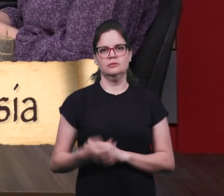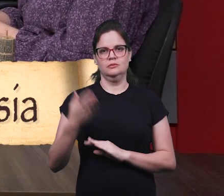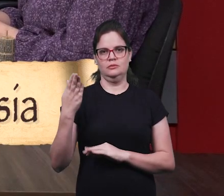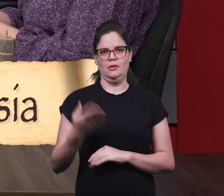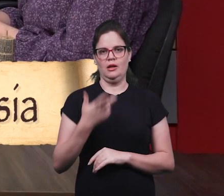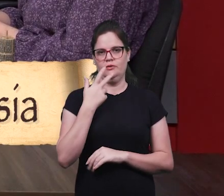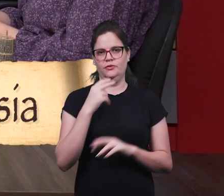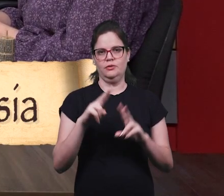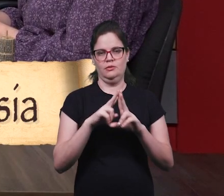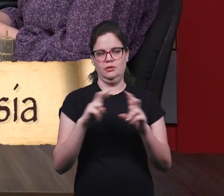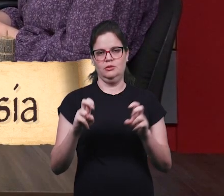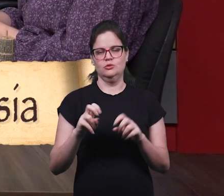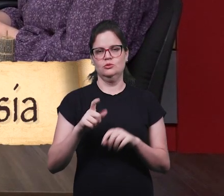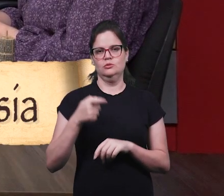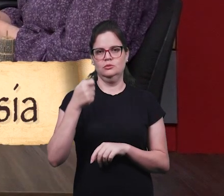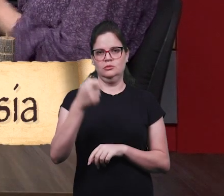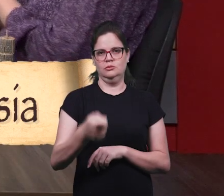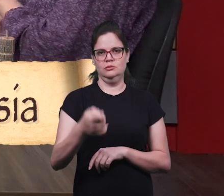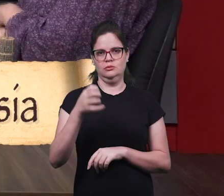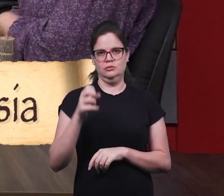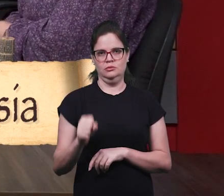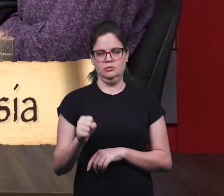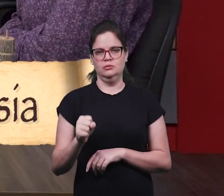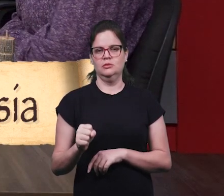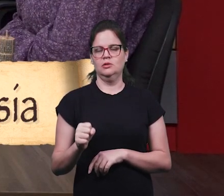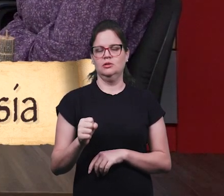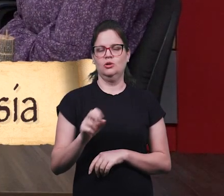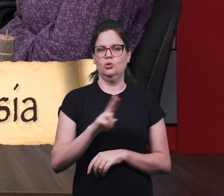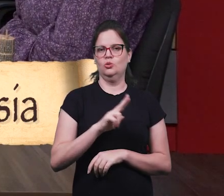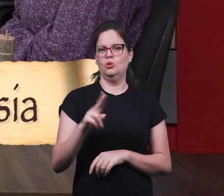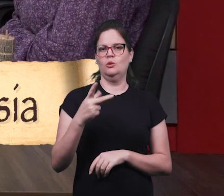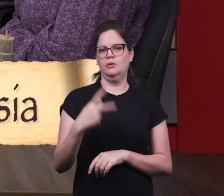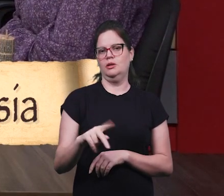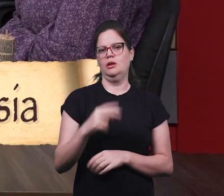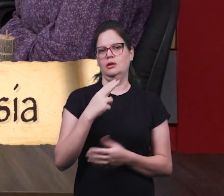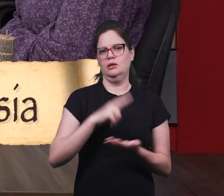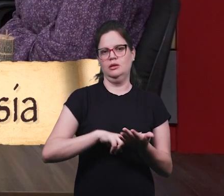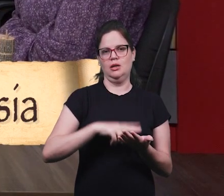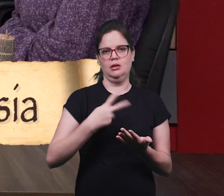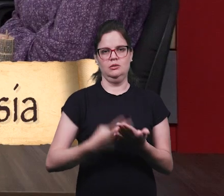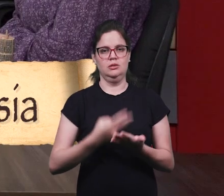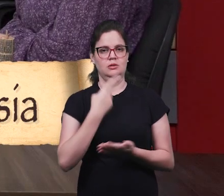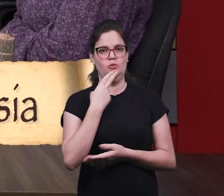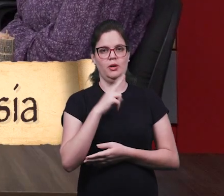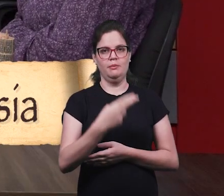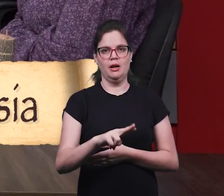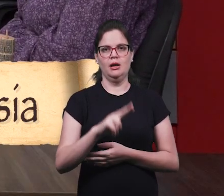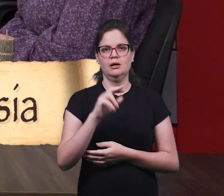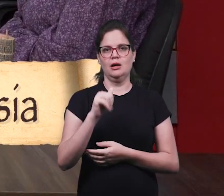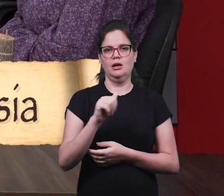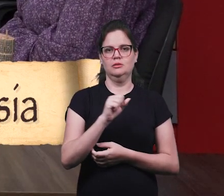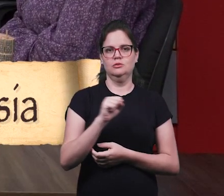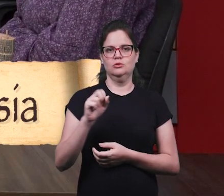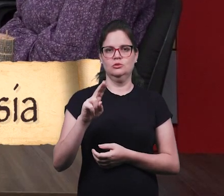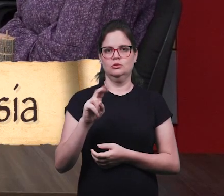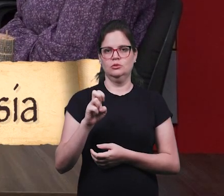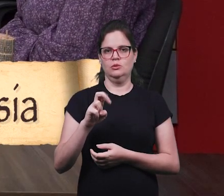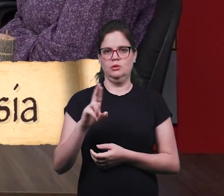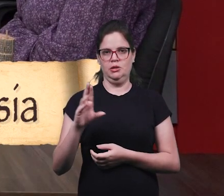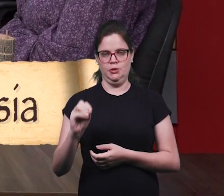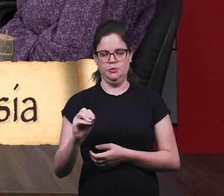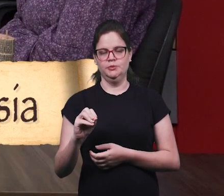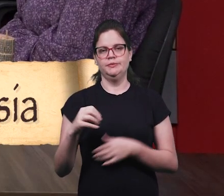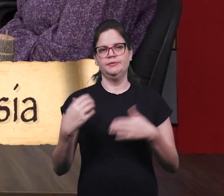Jurama falou de Xerxes, o nome dele em hebraico era Assuero, acredita-se, né? Que era como se fosse